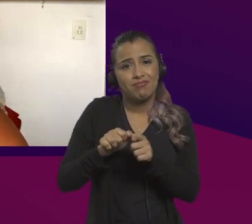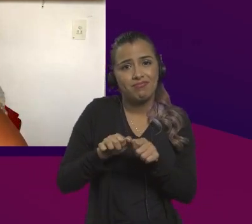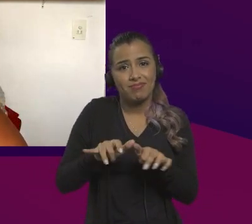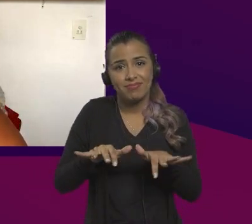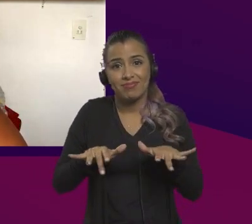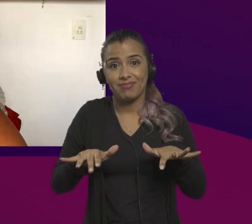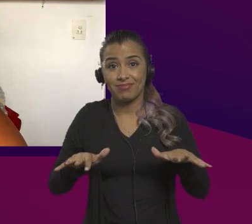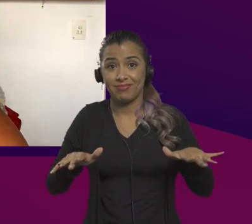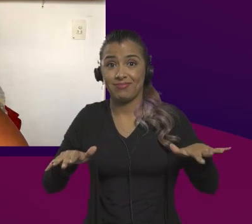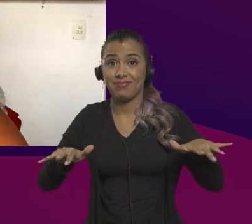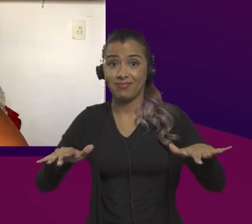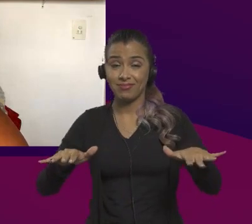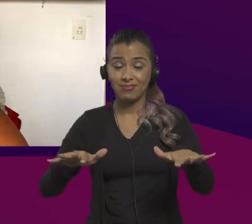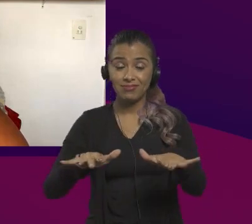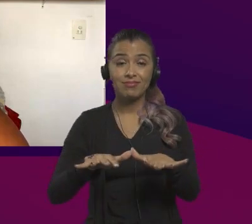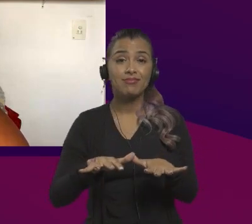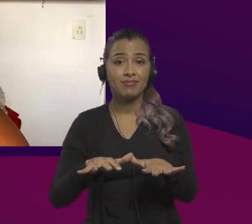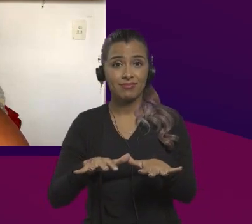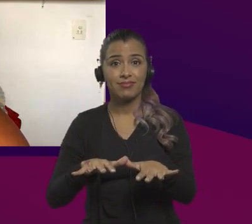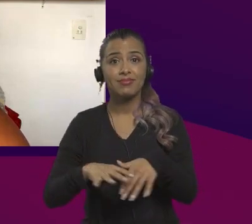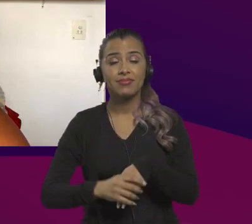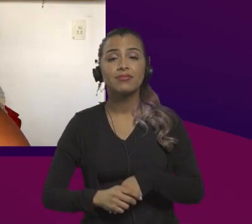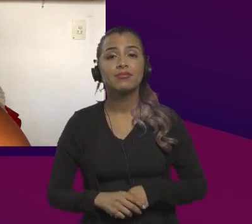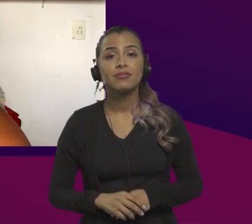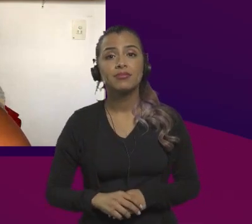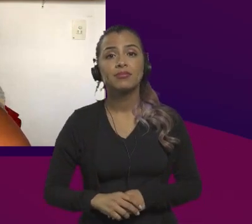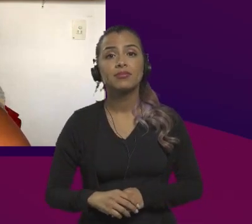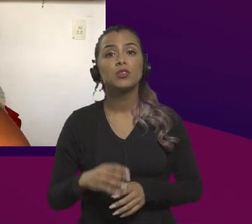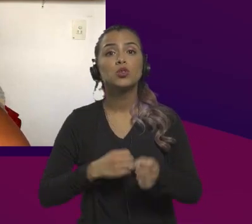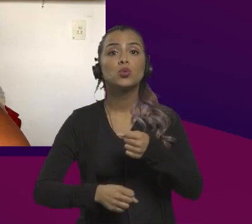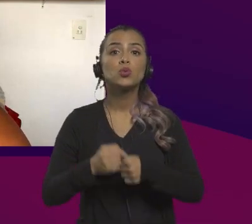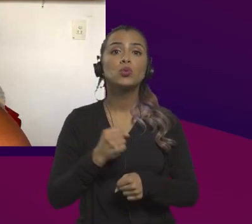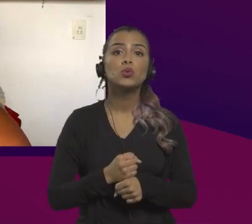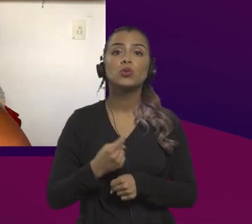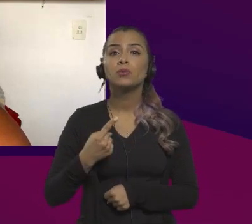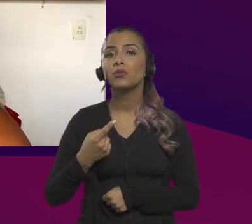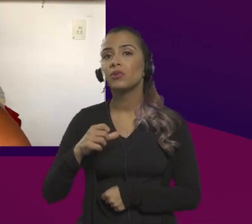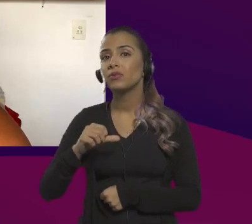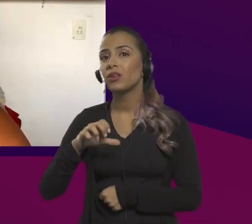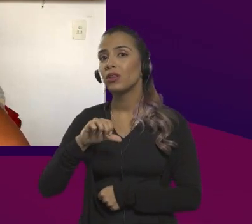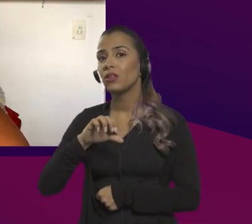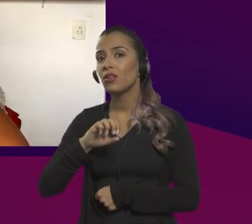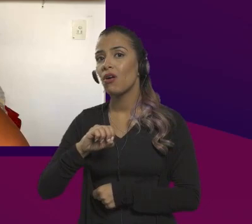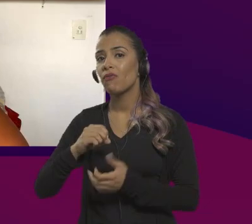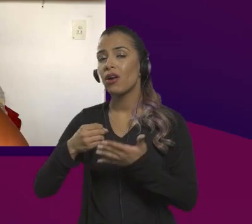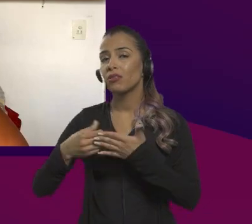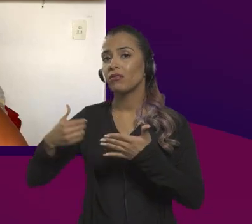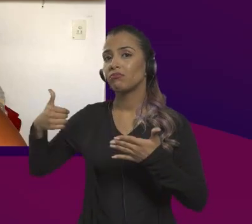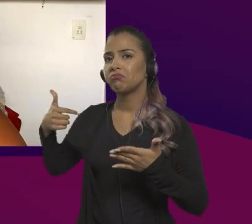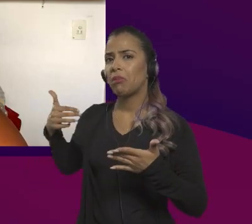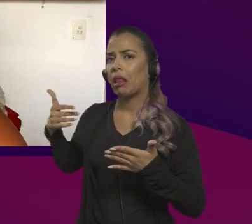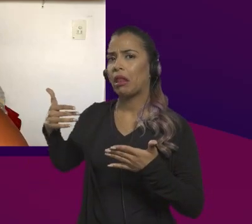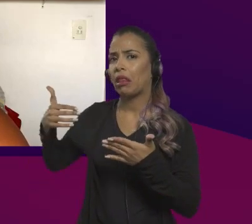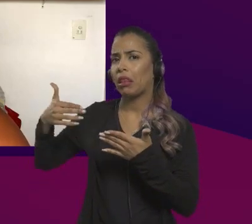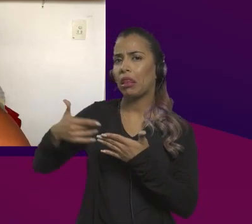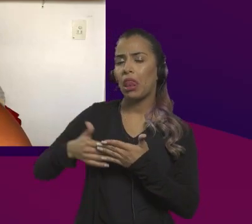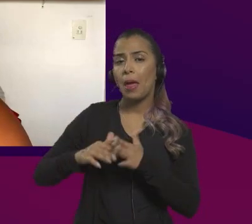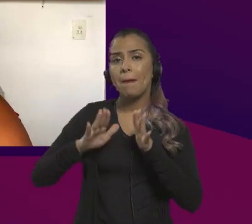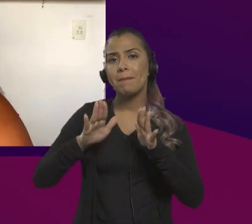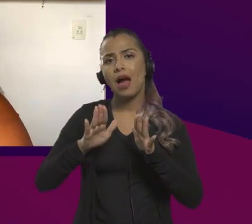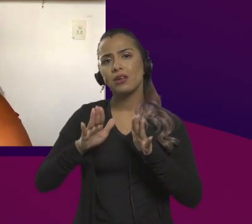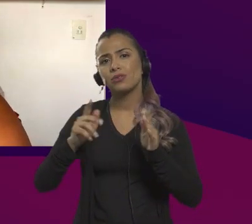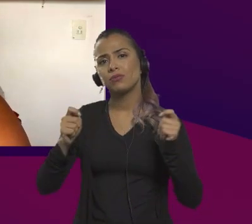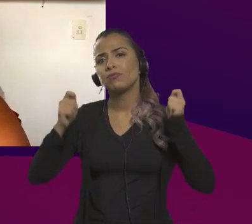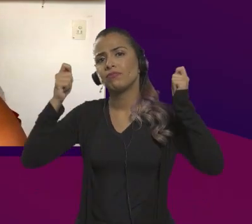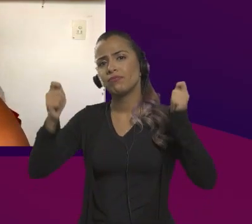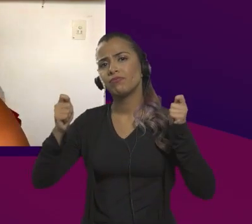que vem ali, né, dos anos 90, né, nos Estados Unidos, mas o ativismo gordo desde os anos 60